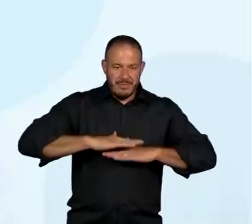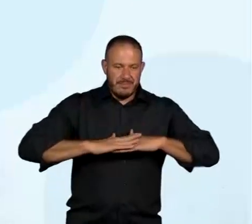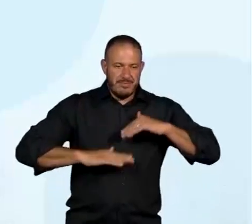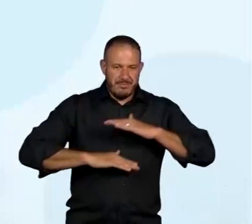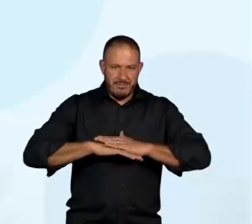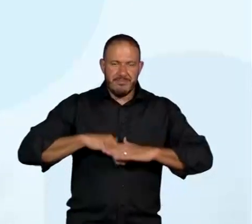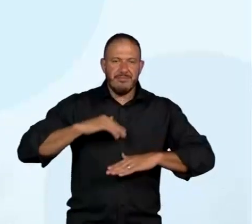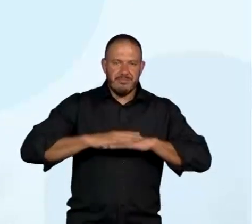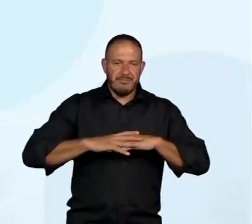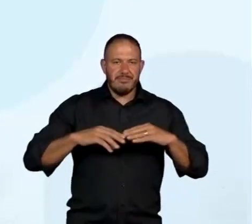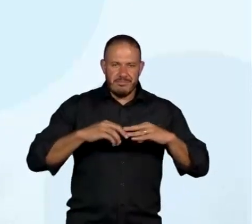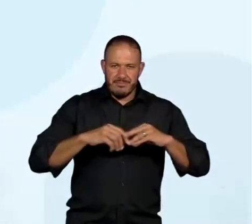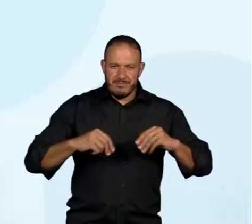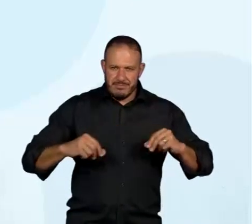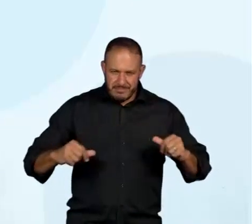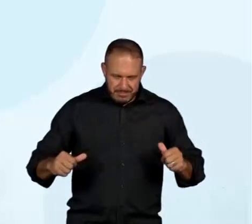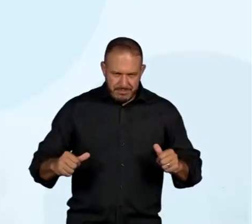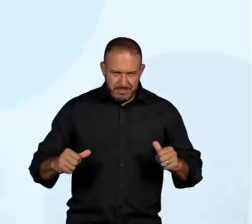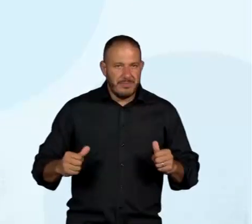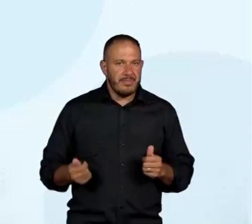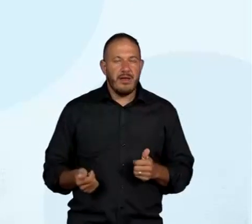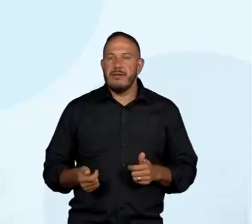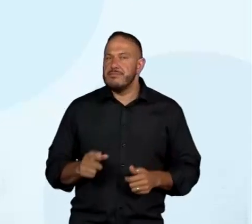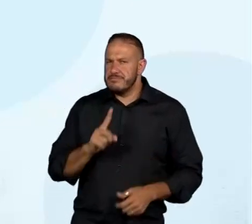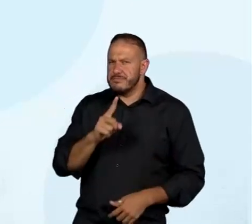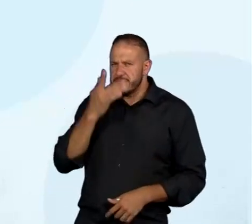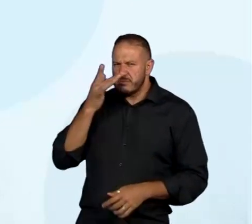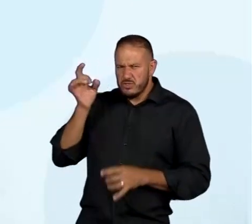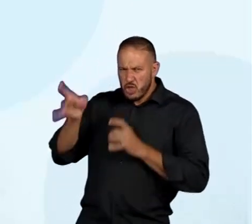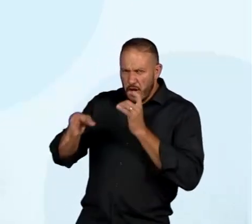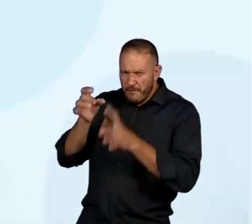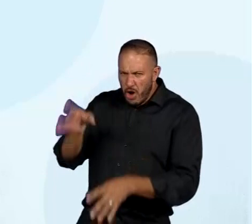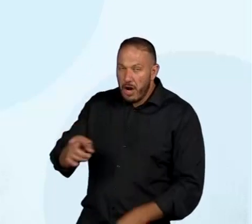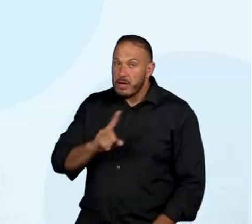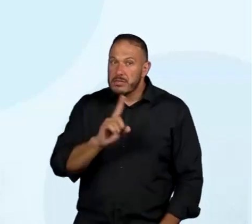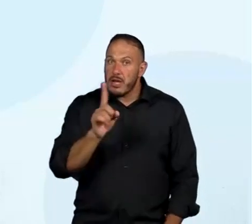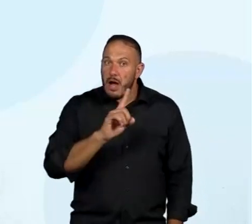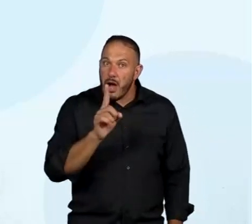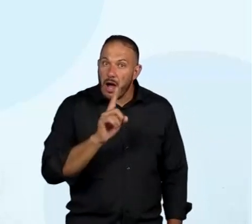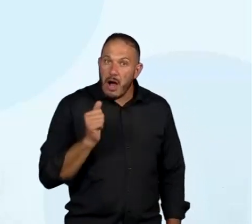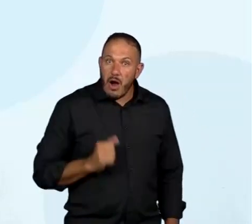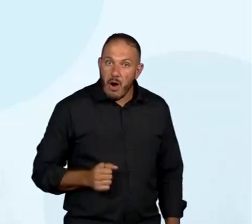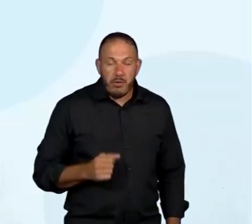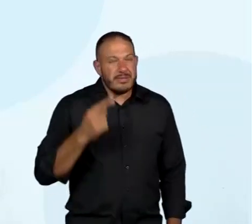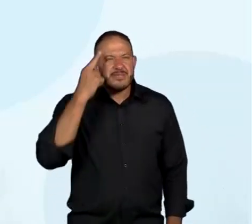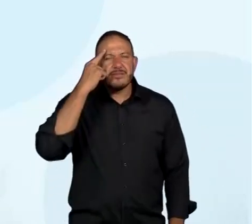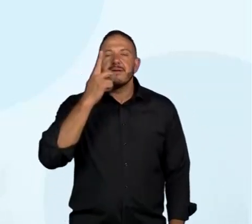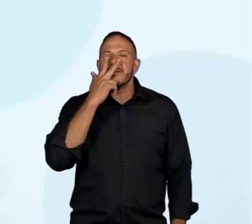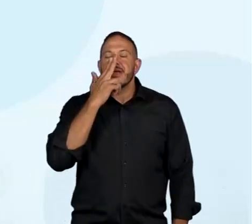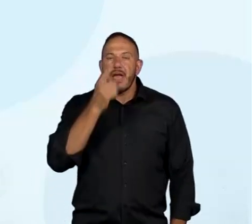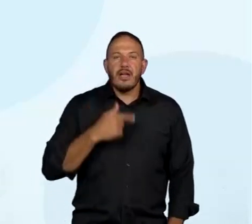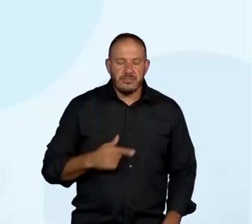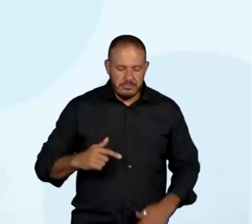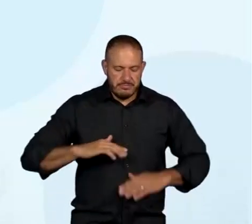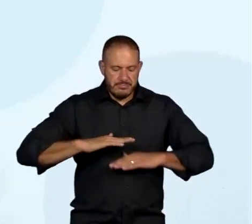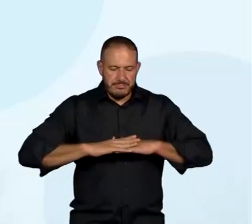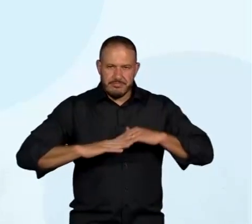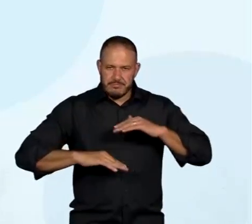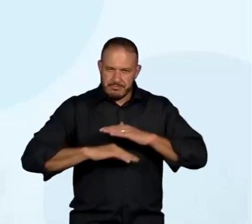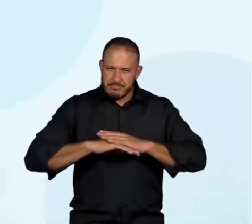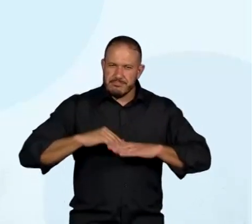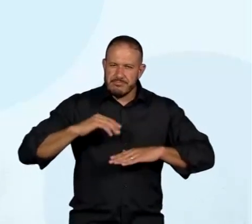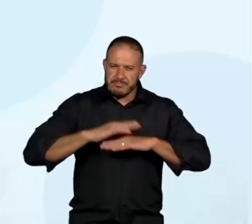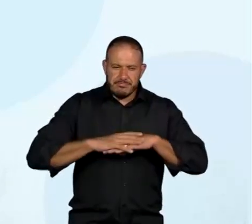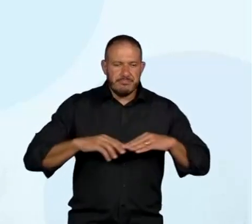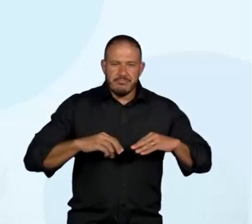E não jogue o lixo orgânico fora. Que tal montarmos uma composteira? Eu vou direto para